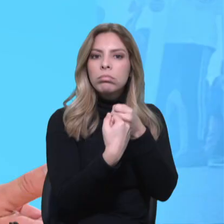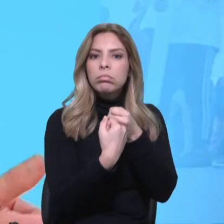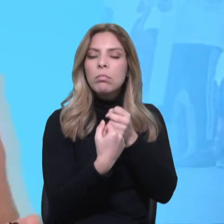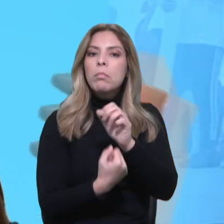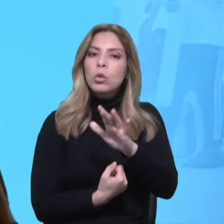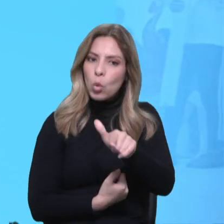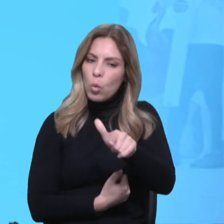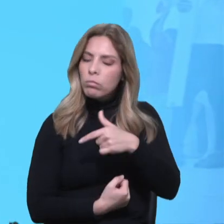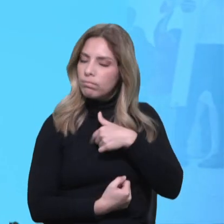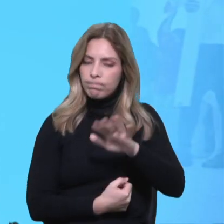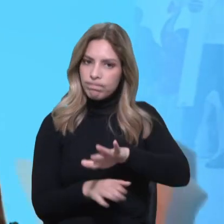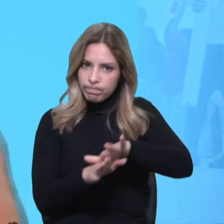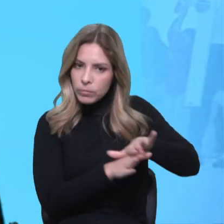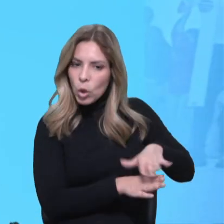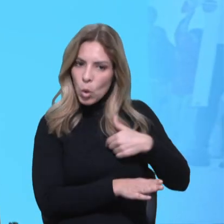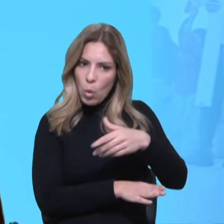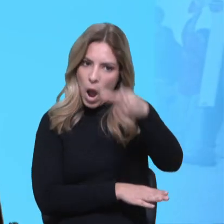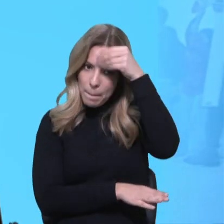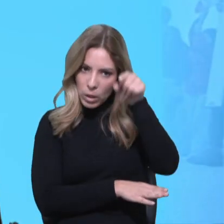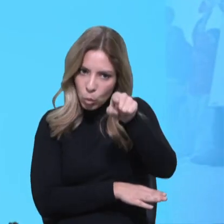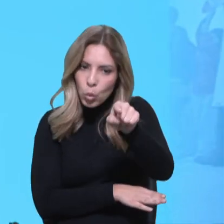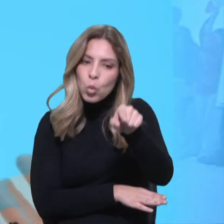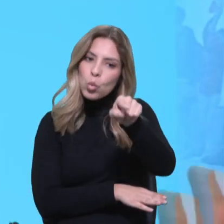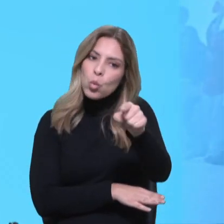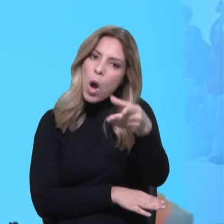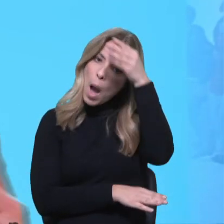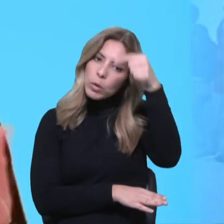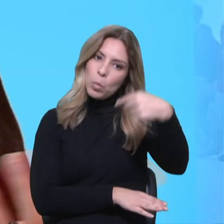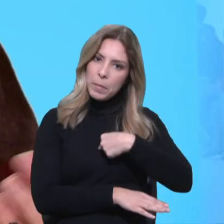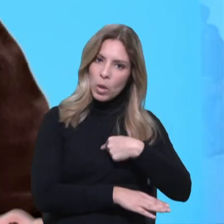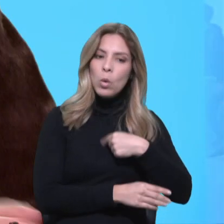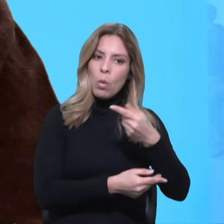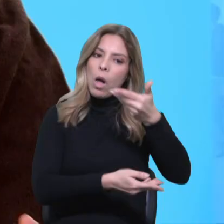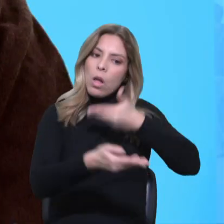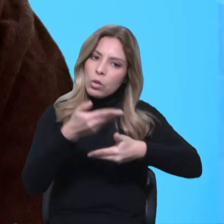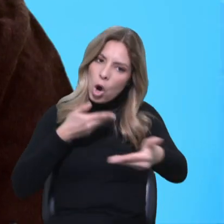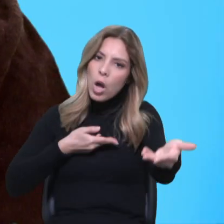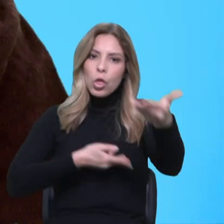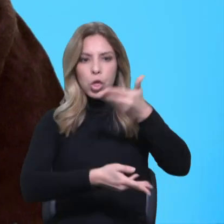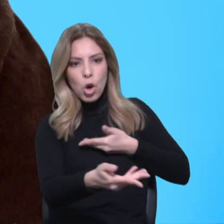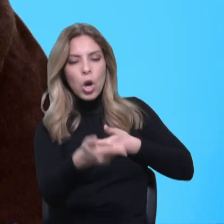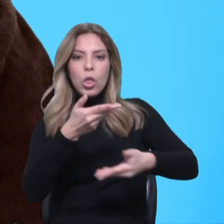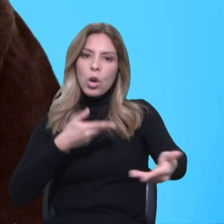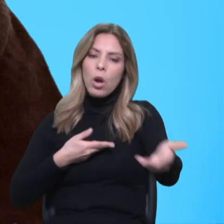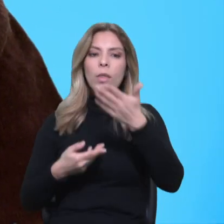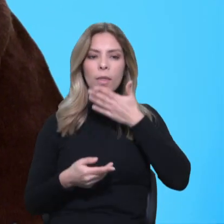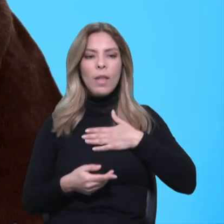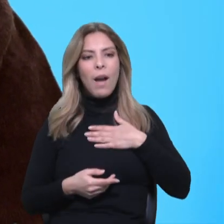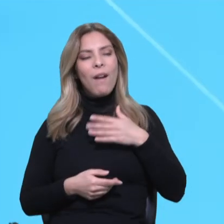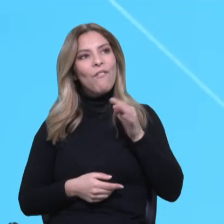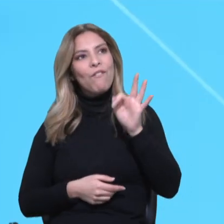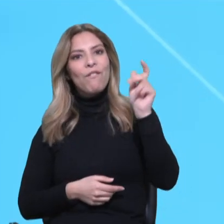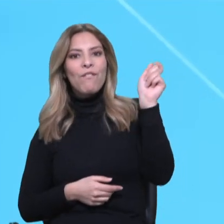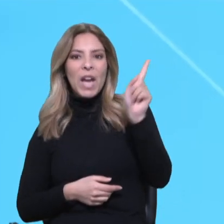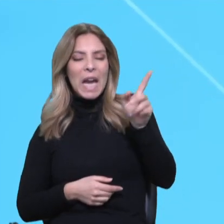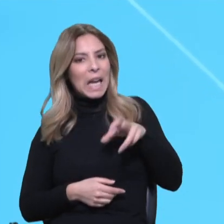aprender algo contigo, tu podes aprender algo comigo. E é verdade que isso tem enriquecido a nossa fé. Ajude-nos a perceber que este